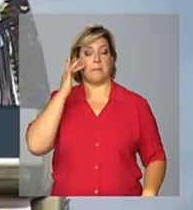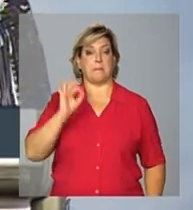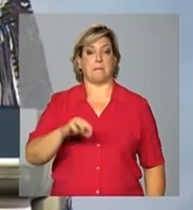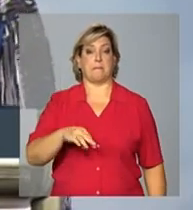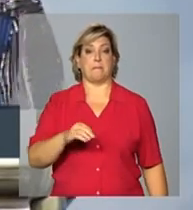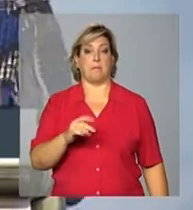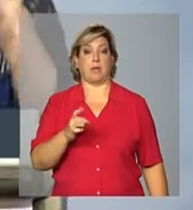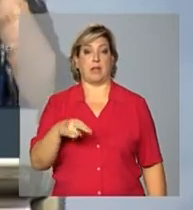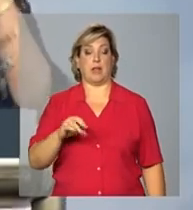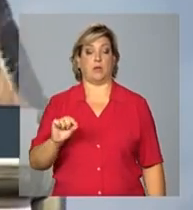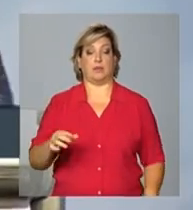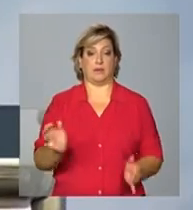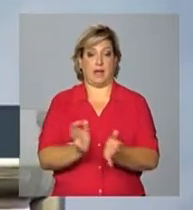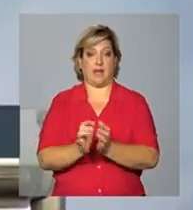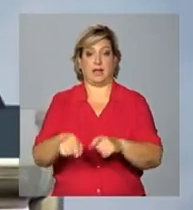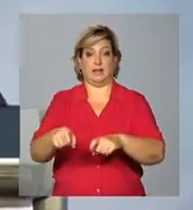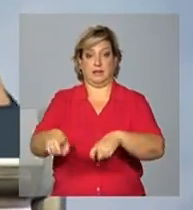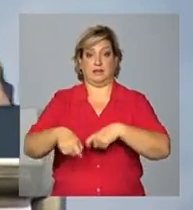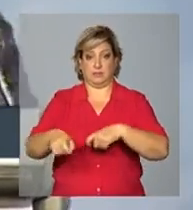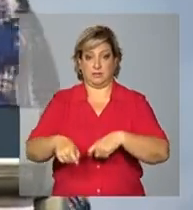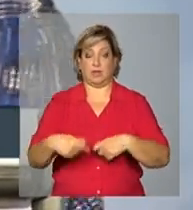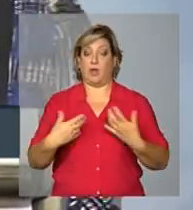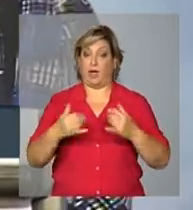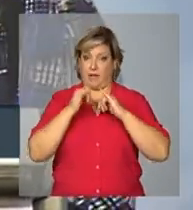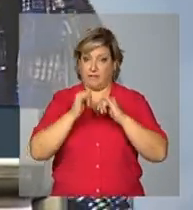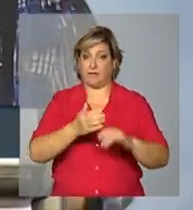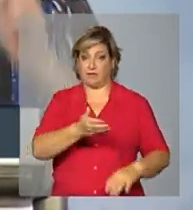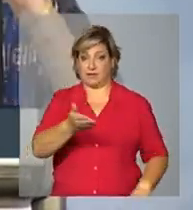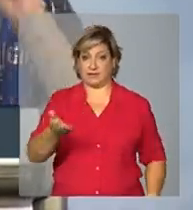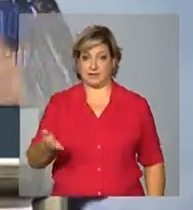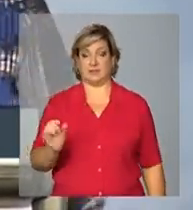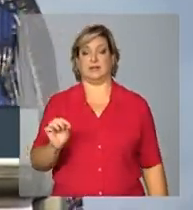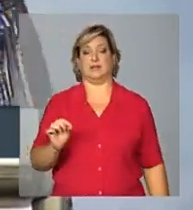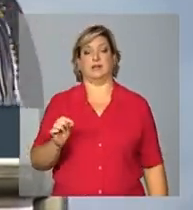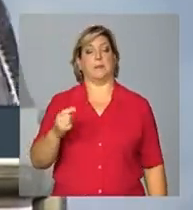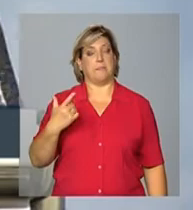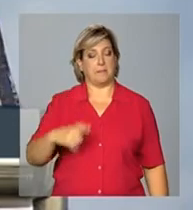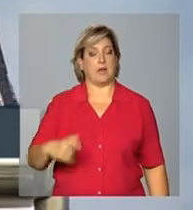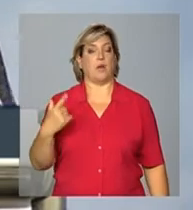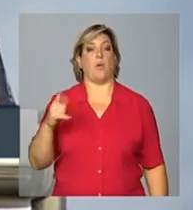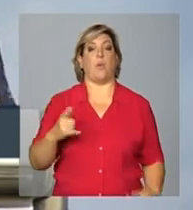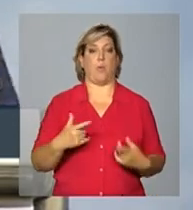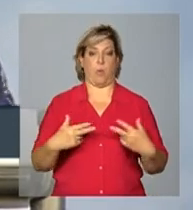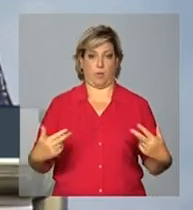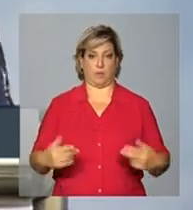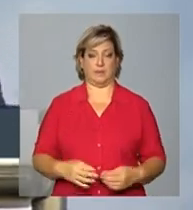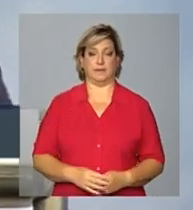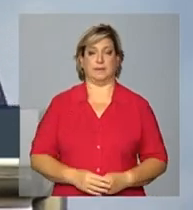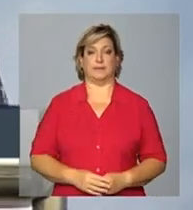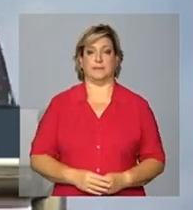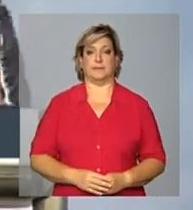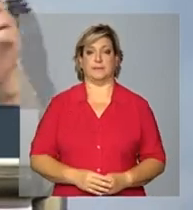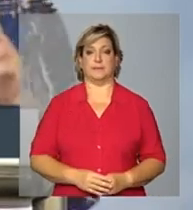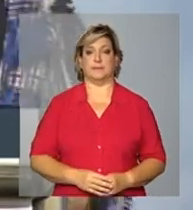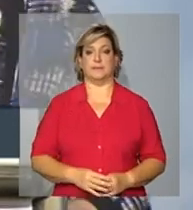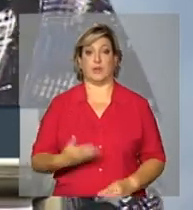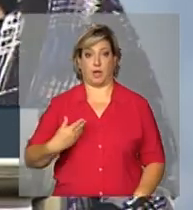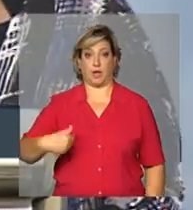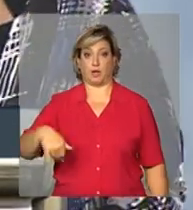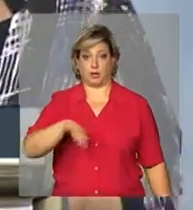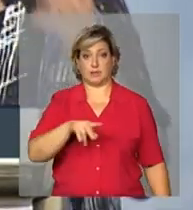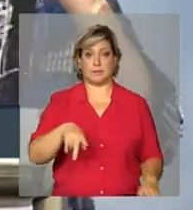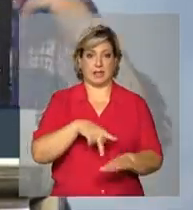agricultura. E eu quero dizer para vocês mais uma coisa. O nosso